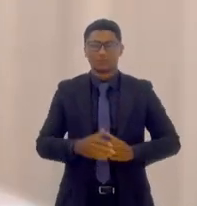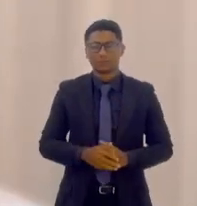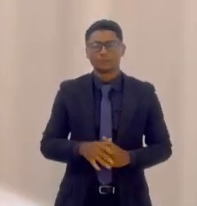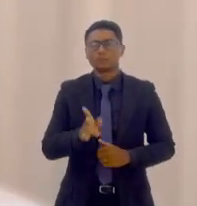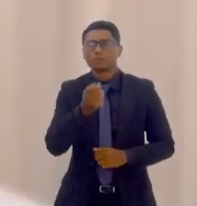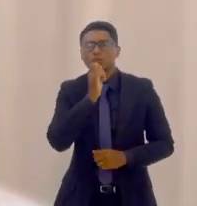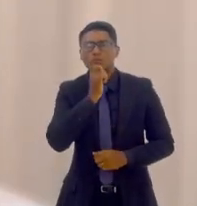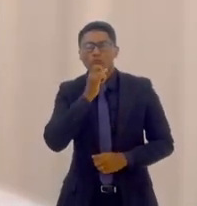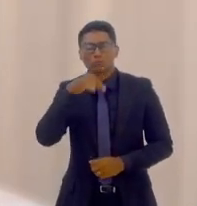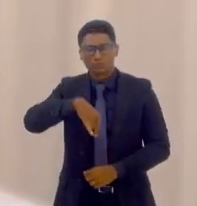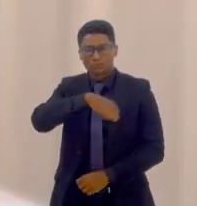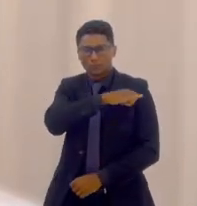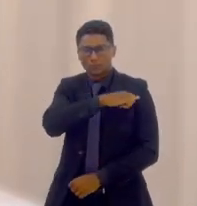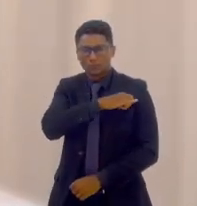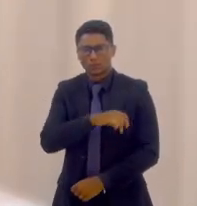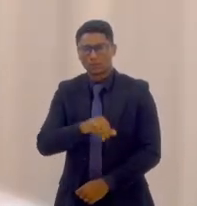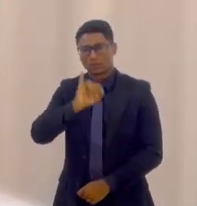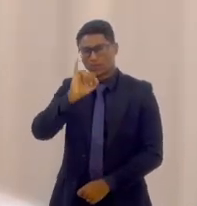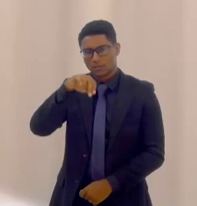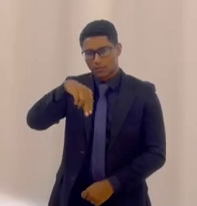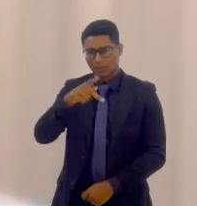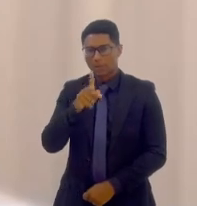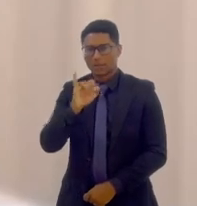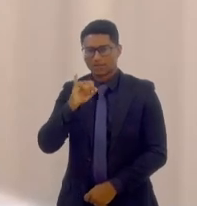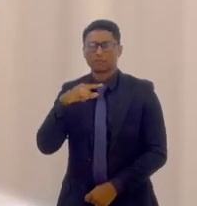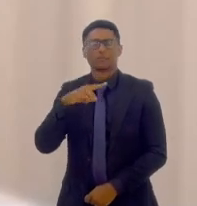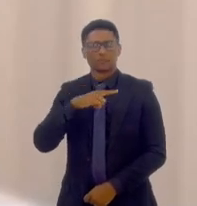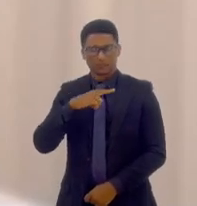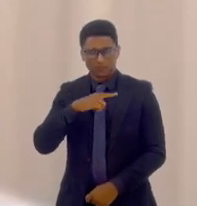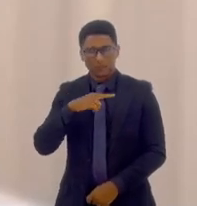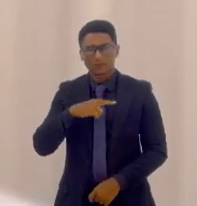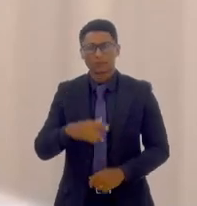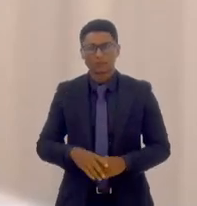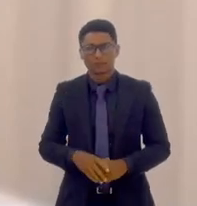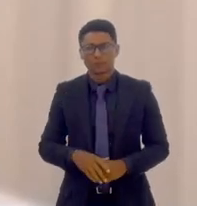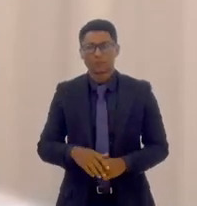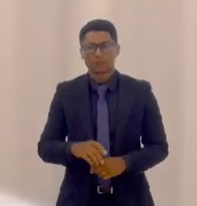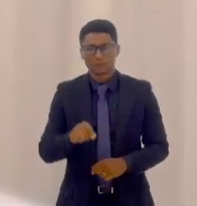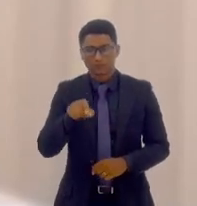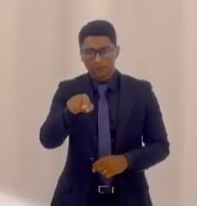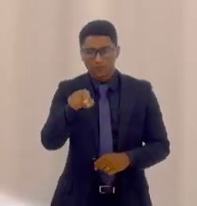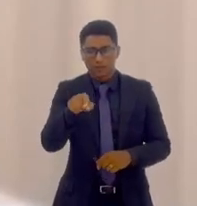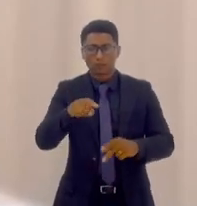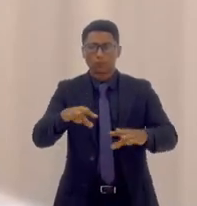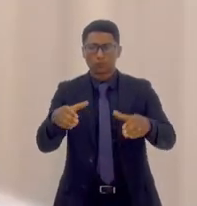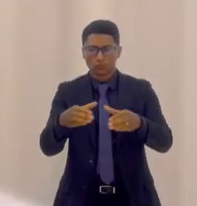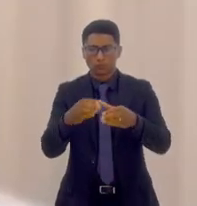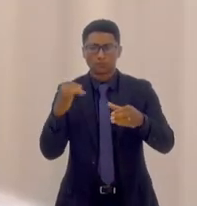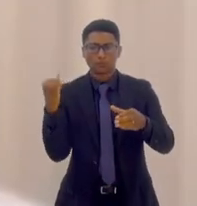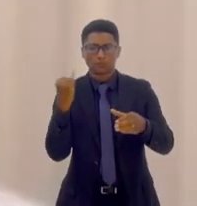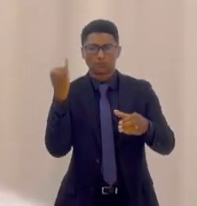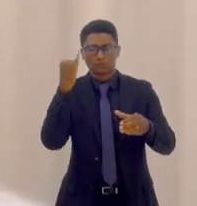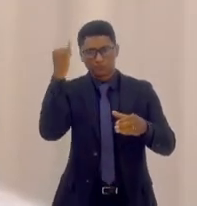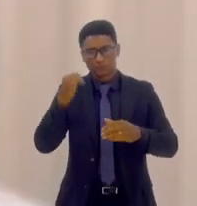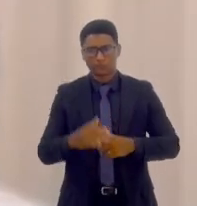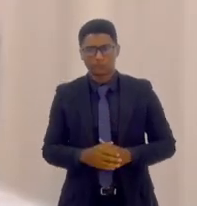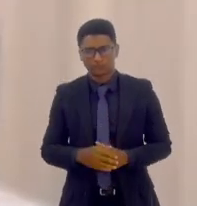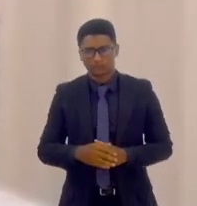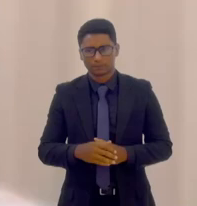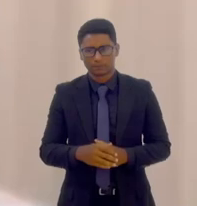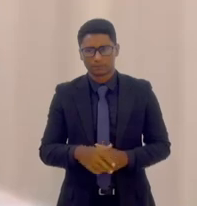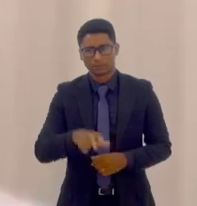exemplo, nós temos no Rio de Janeiro o INPI, que é um órgão muito importante.